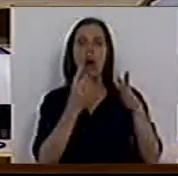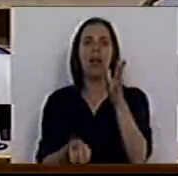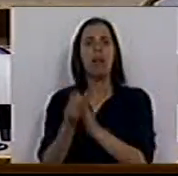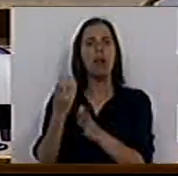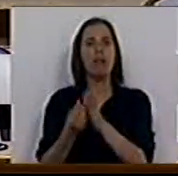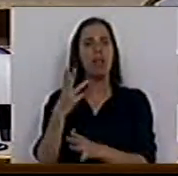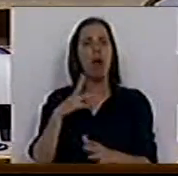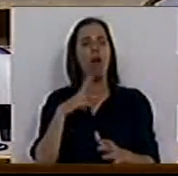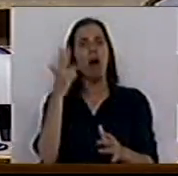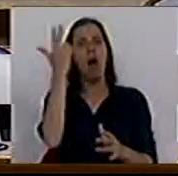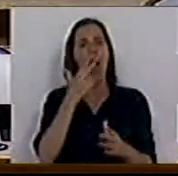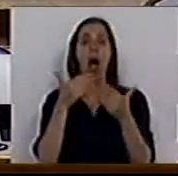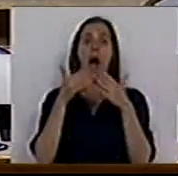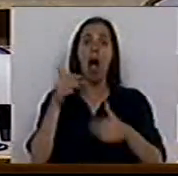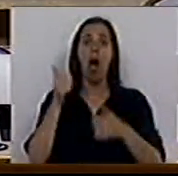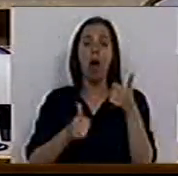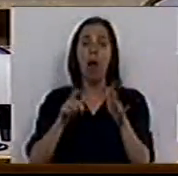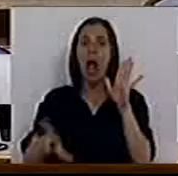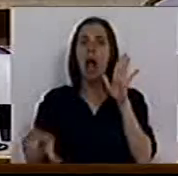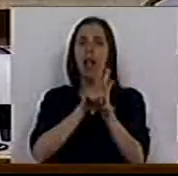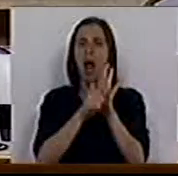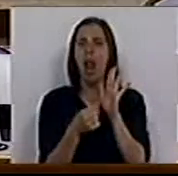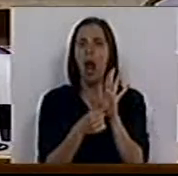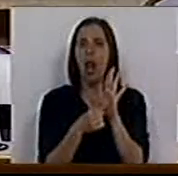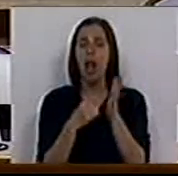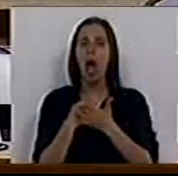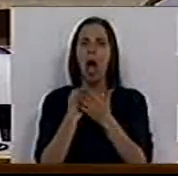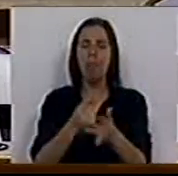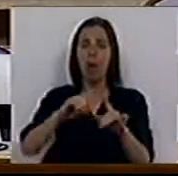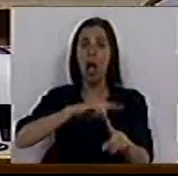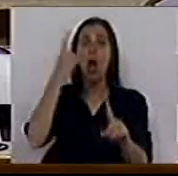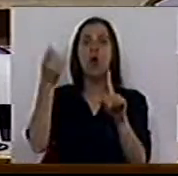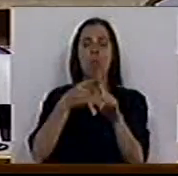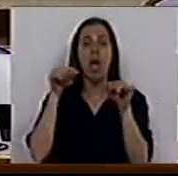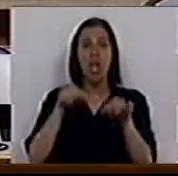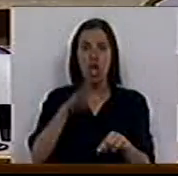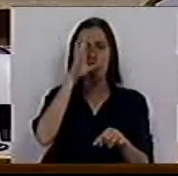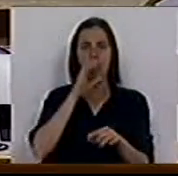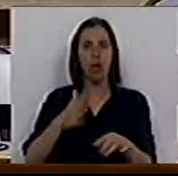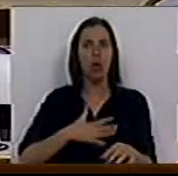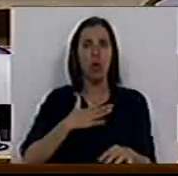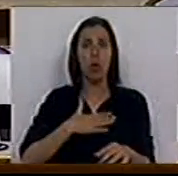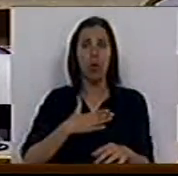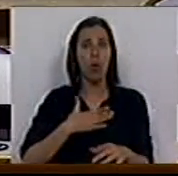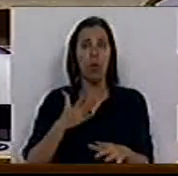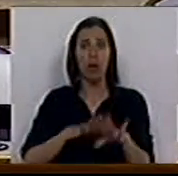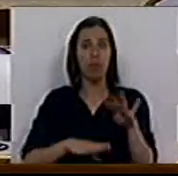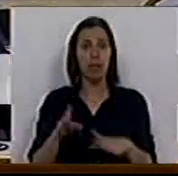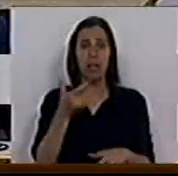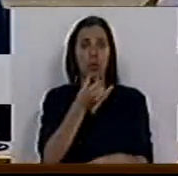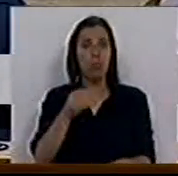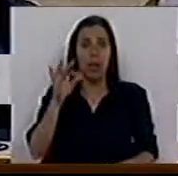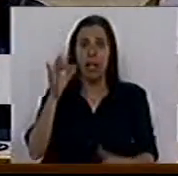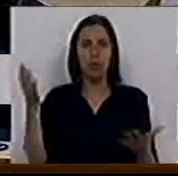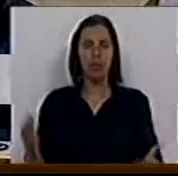criação artística, e abra os concursos que estão na lei, os concursos de apoio anual e que este Governo não quer abrir em 2014.